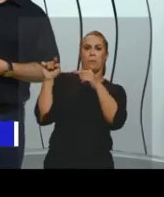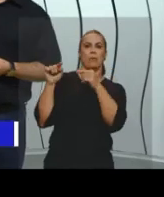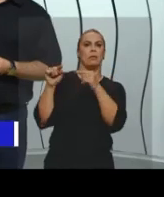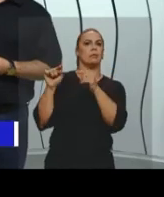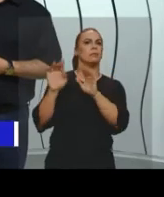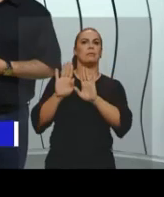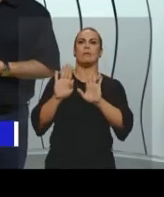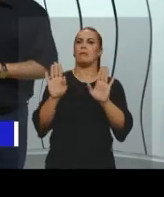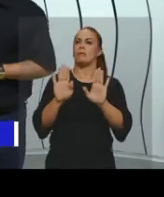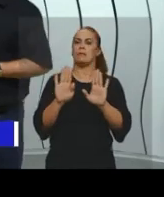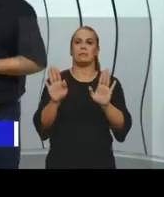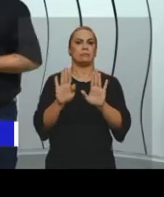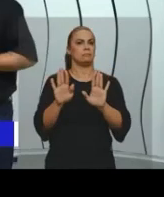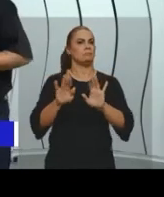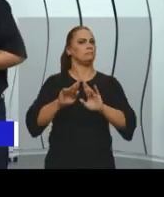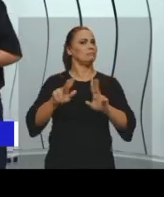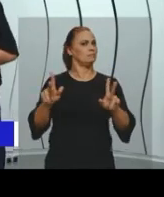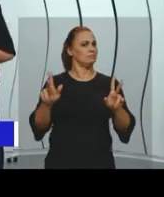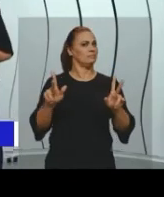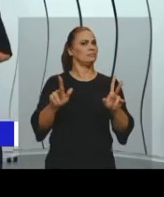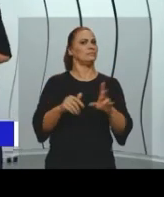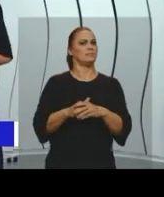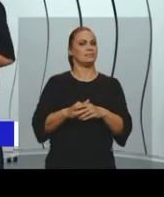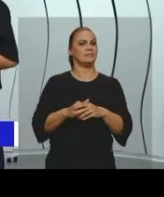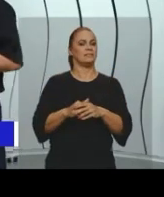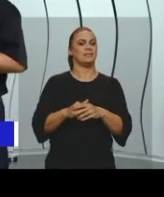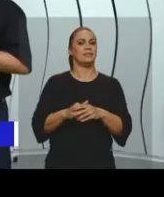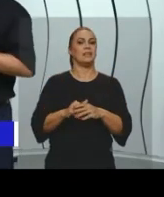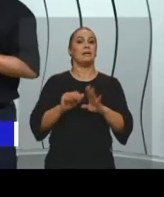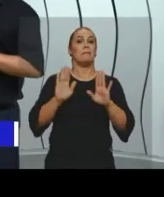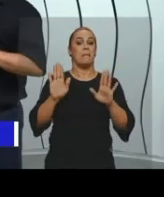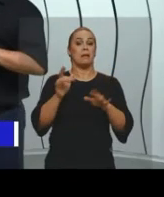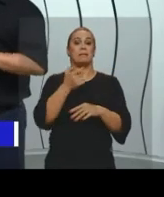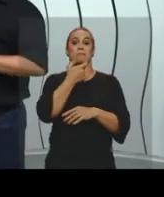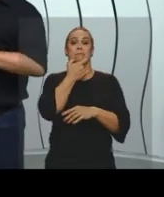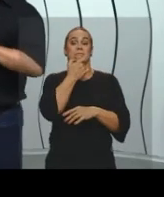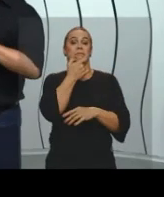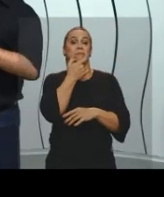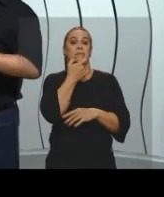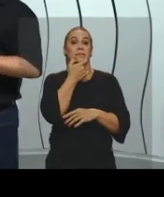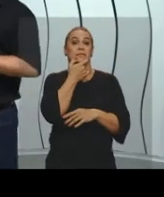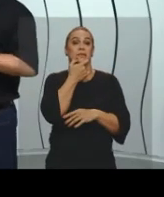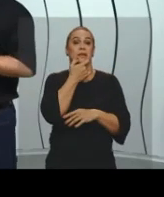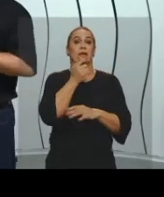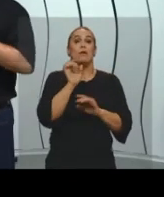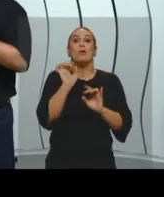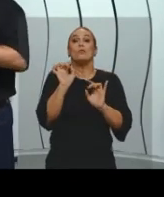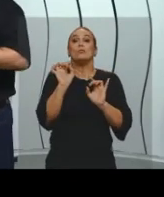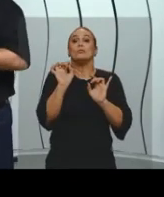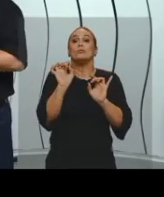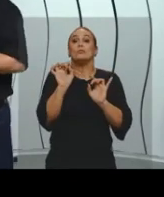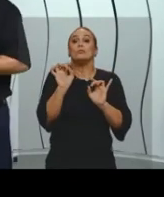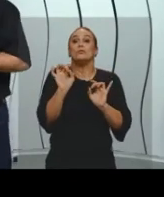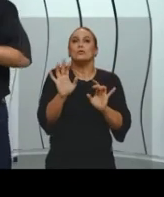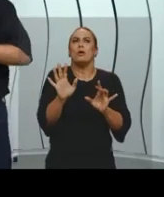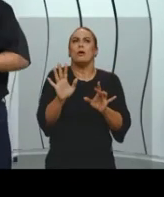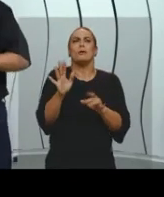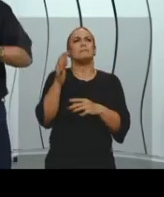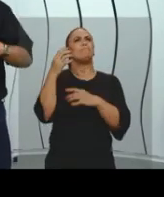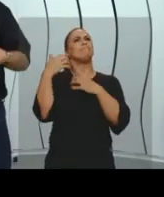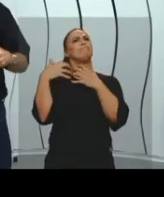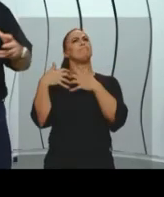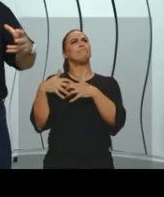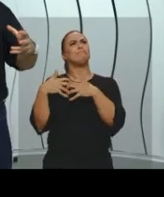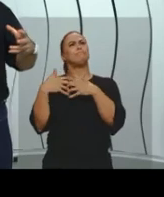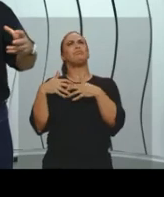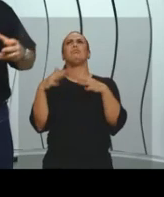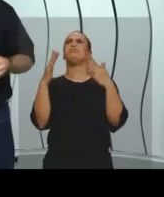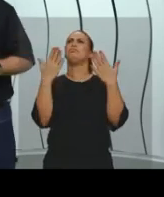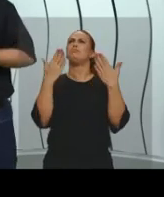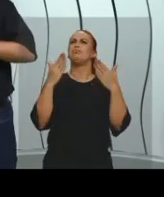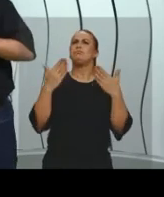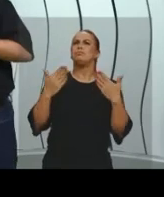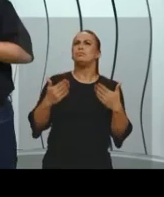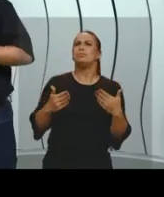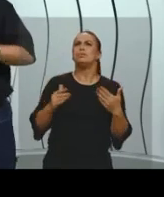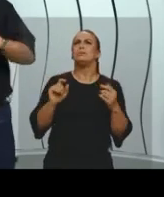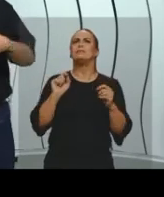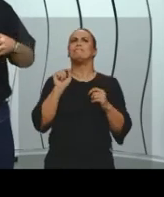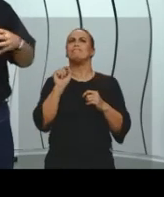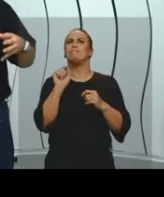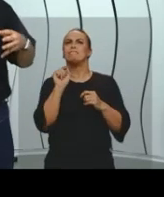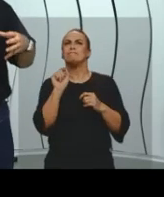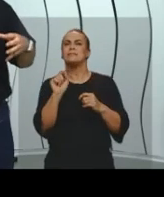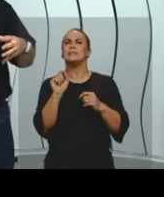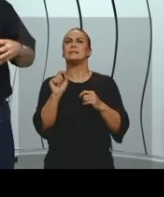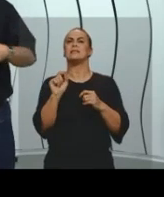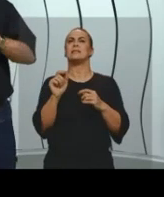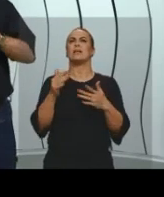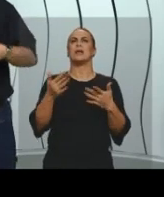e economicamente falando, né? A Inglaterra apenas concluiu, considerou que para a situação econômica, para